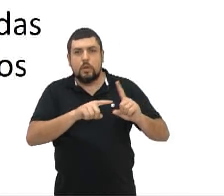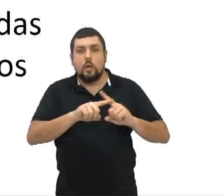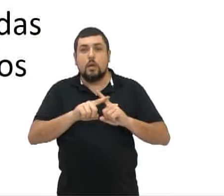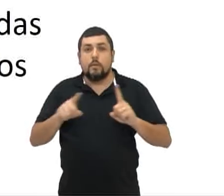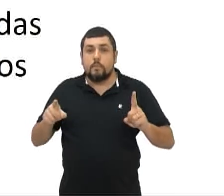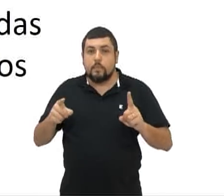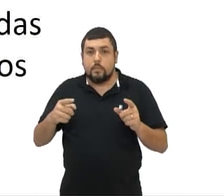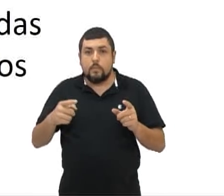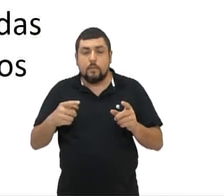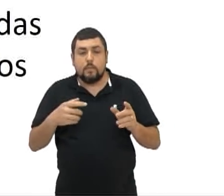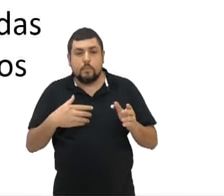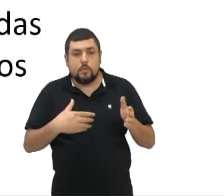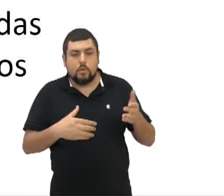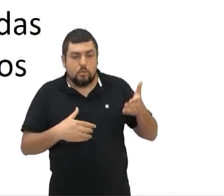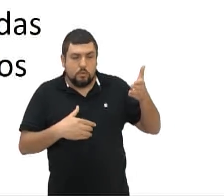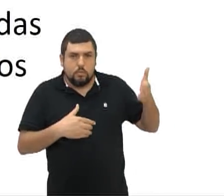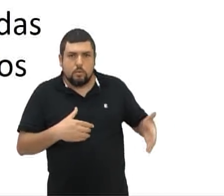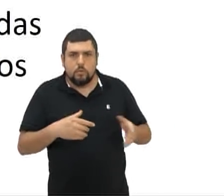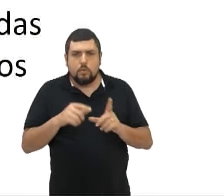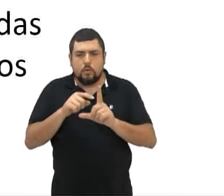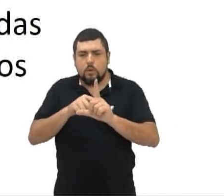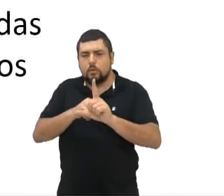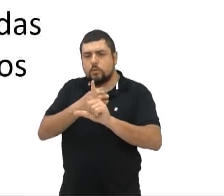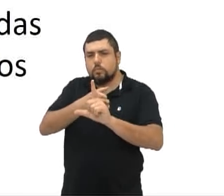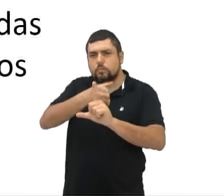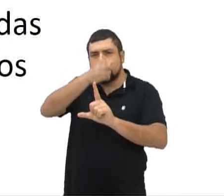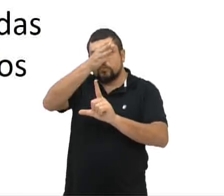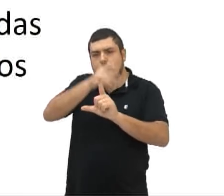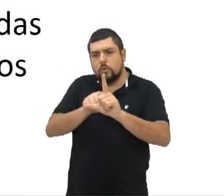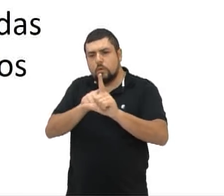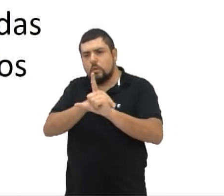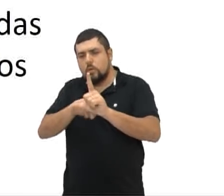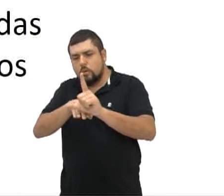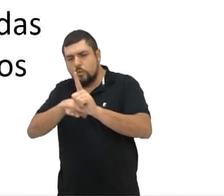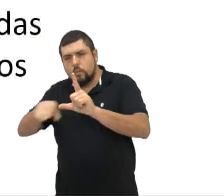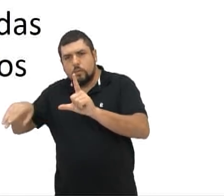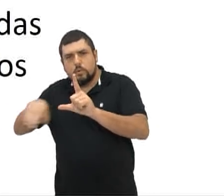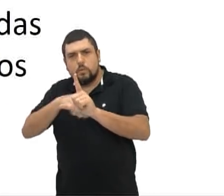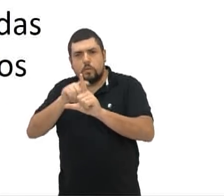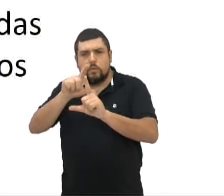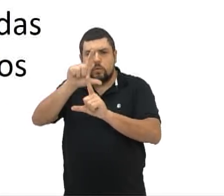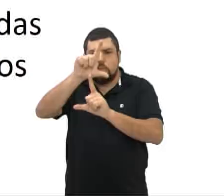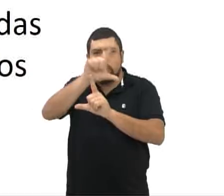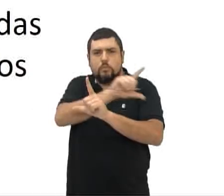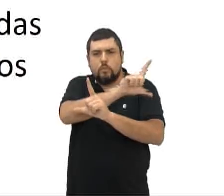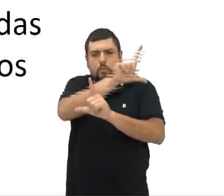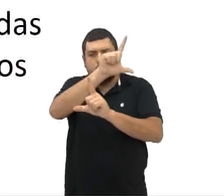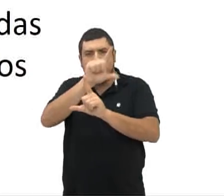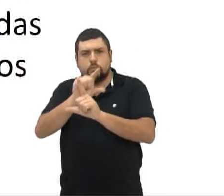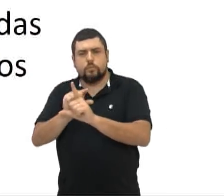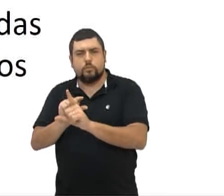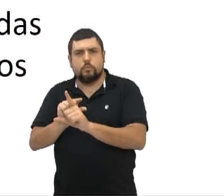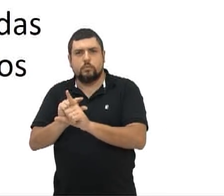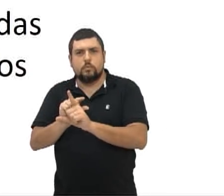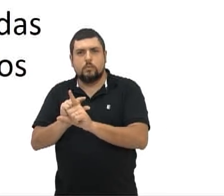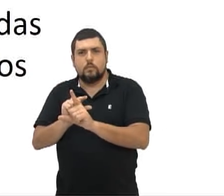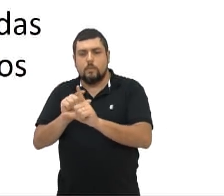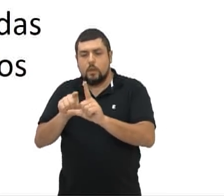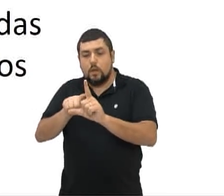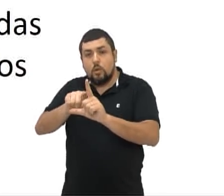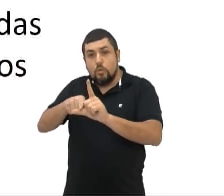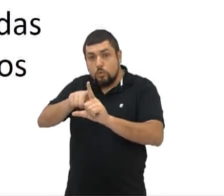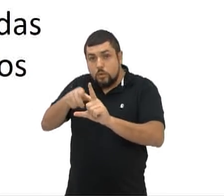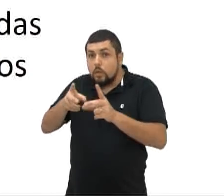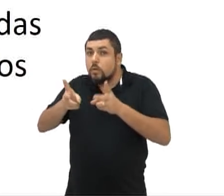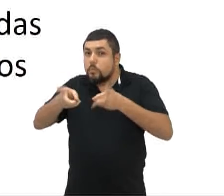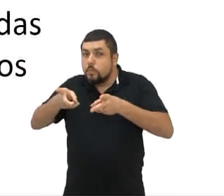lados correspondentes reduzirão de maneira proporcional. Os ângulos se mantêm, mas veja que as laterais